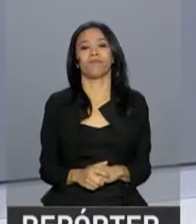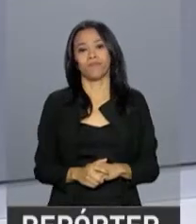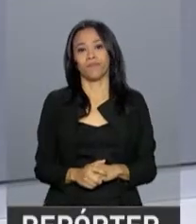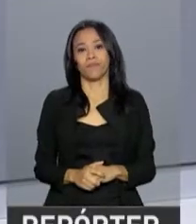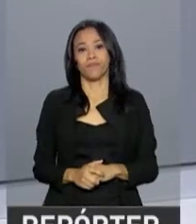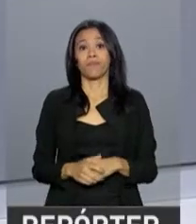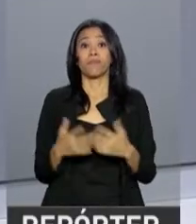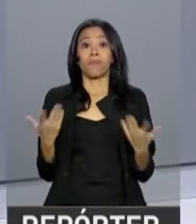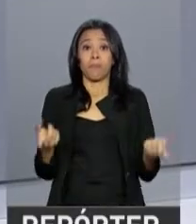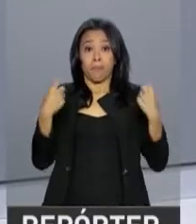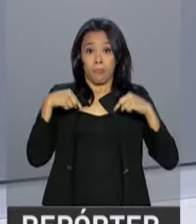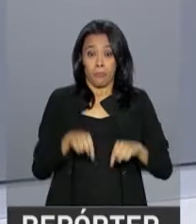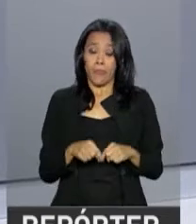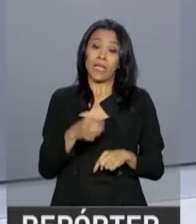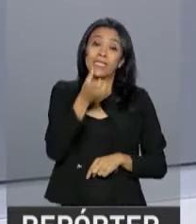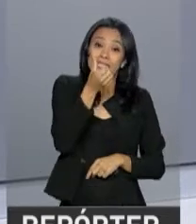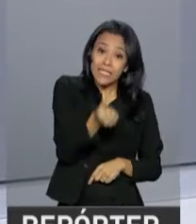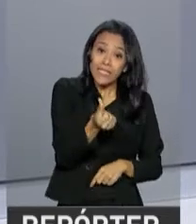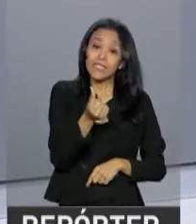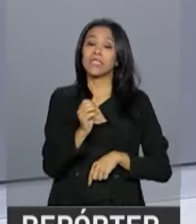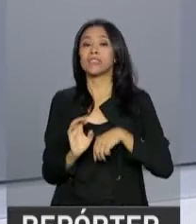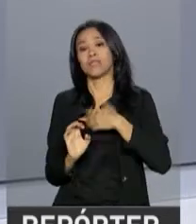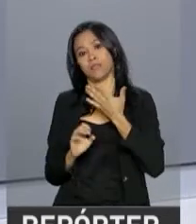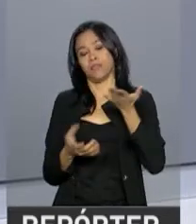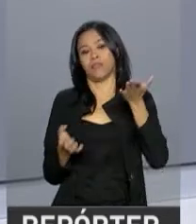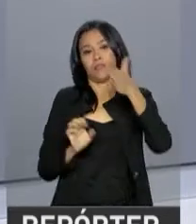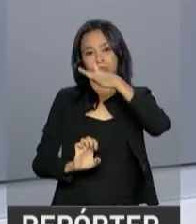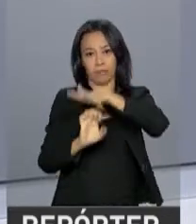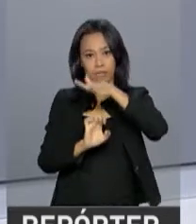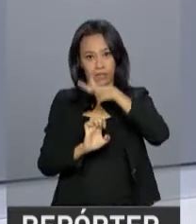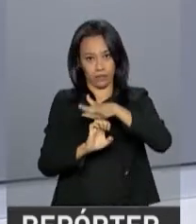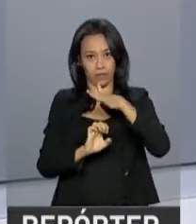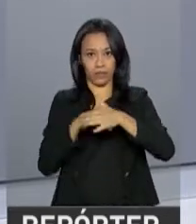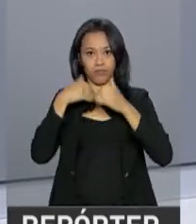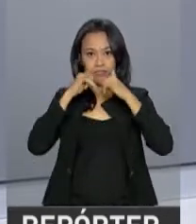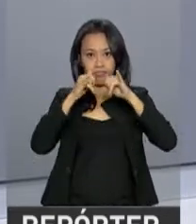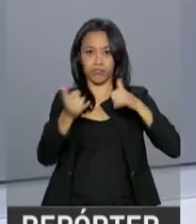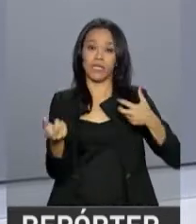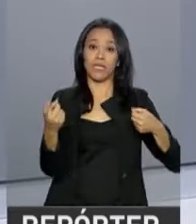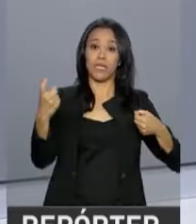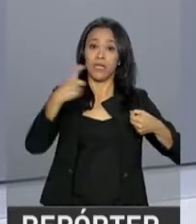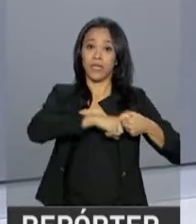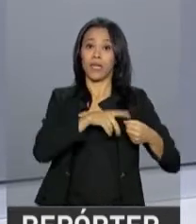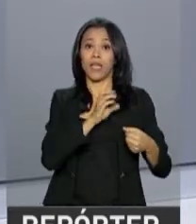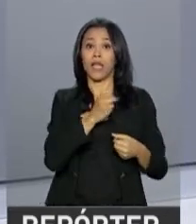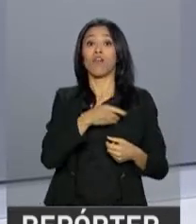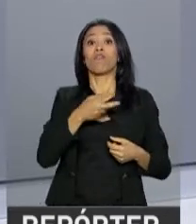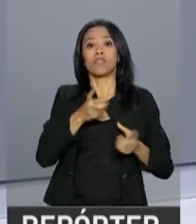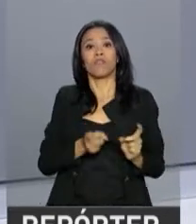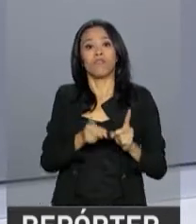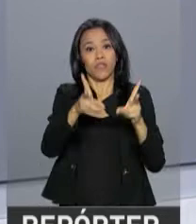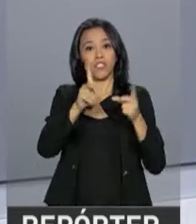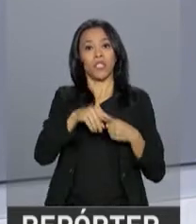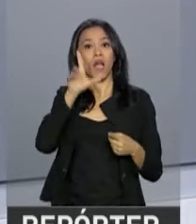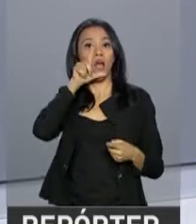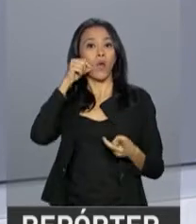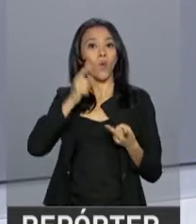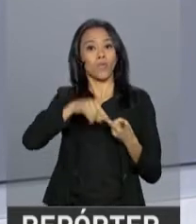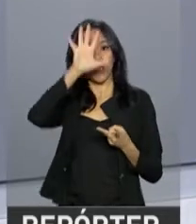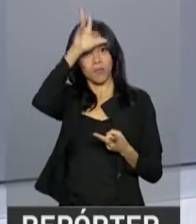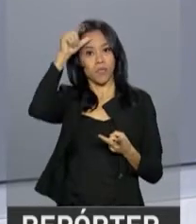seis distribuidoras de energia elétrica ligadas à eletrobrás vão ser leiloadas nos estados do acre alagoas amazonas